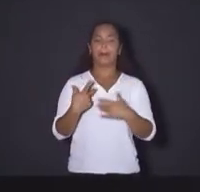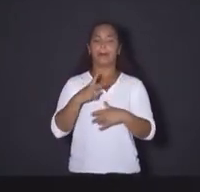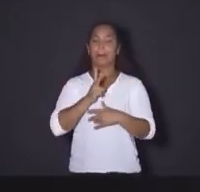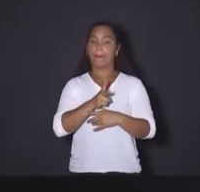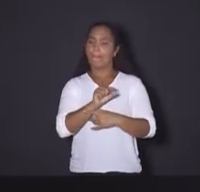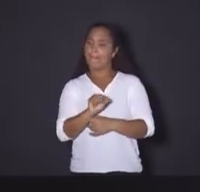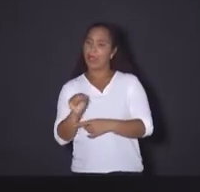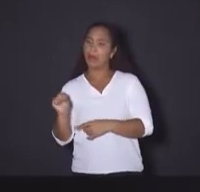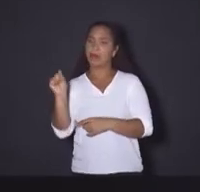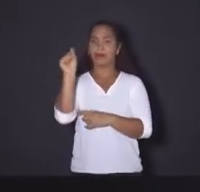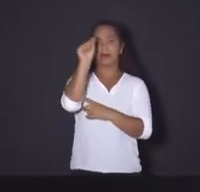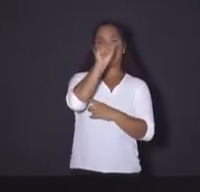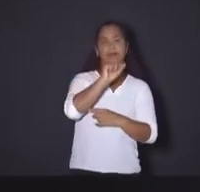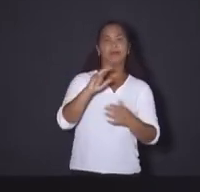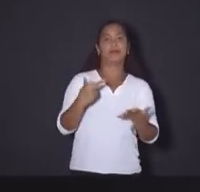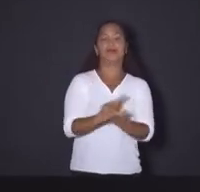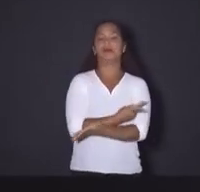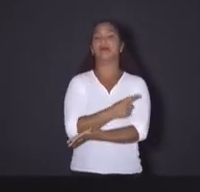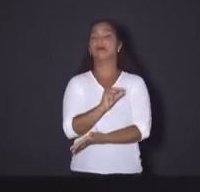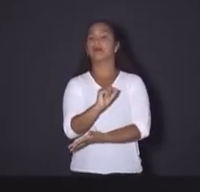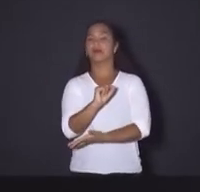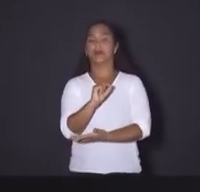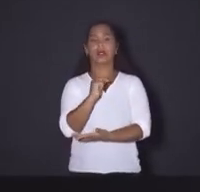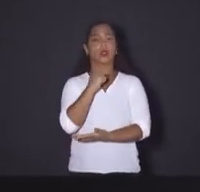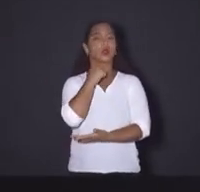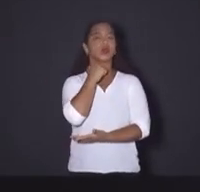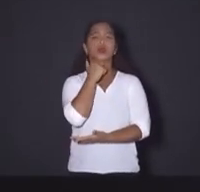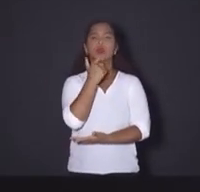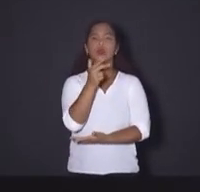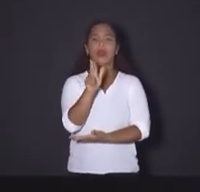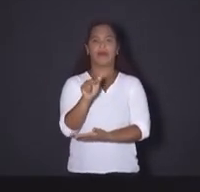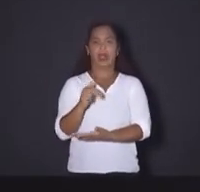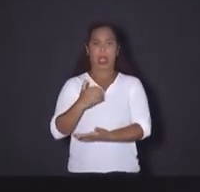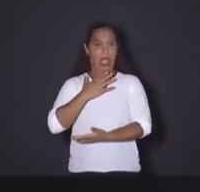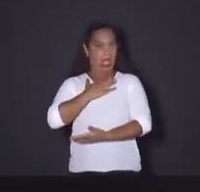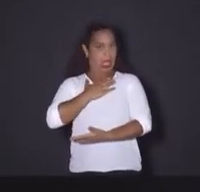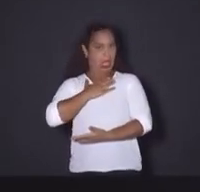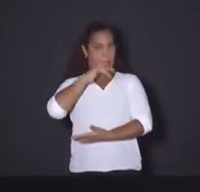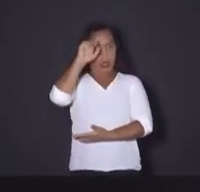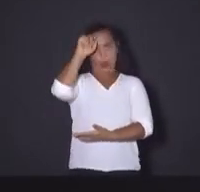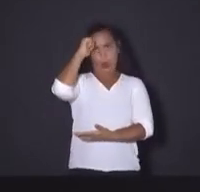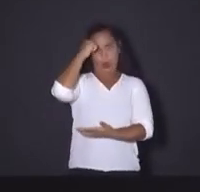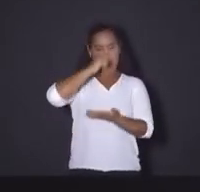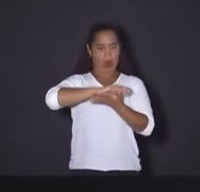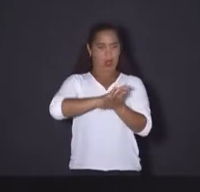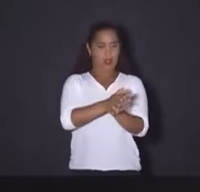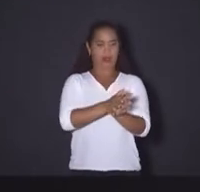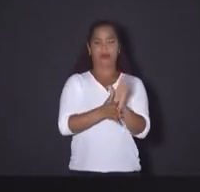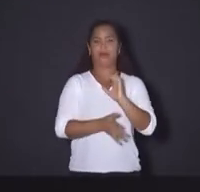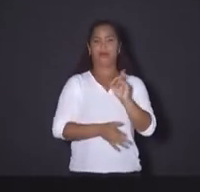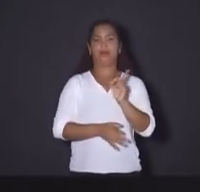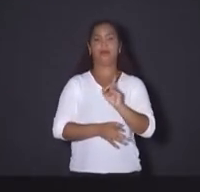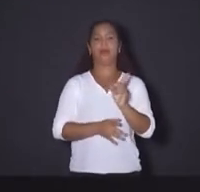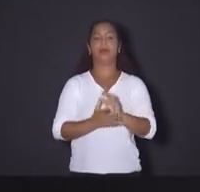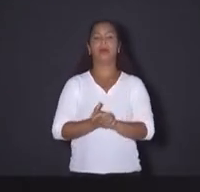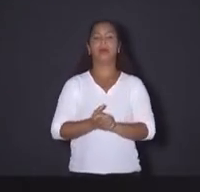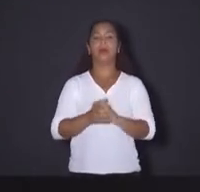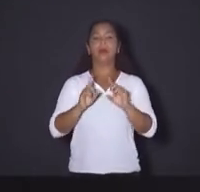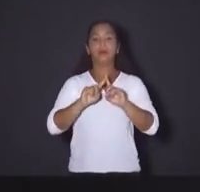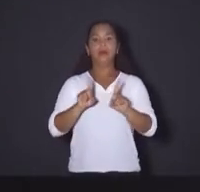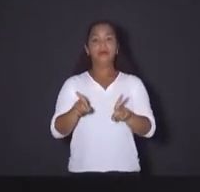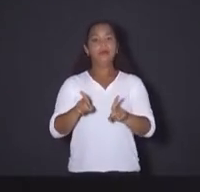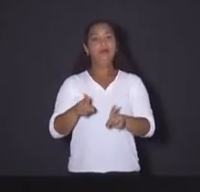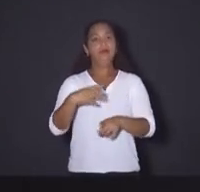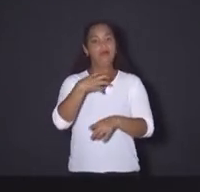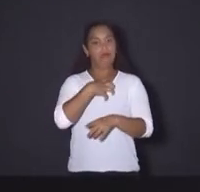de saúde, eu nunca encontrei alguém que se dissesse racista, nunca. Mas as atitudes